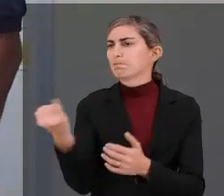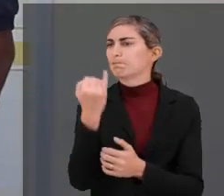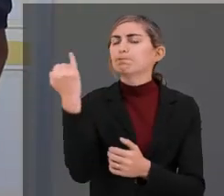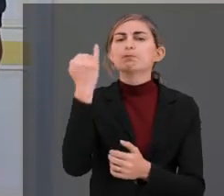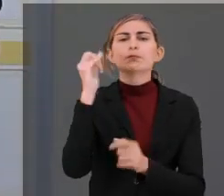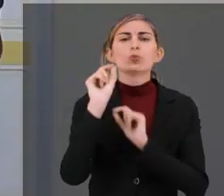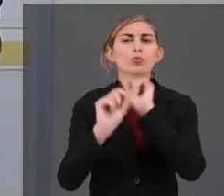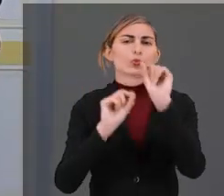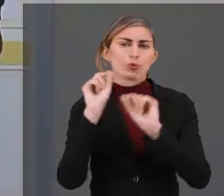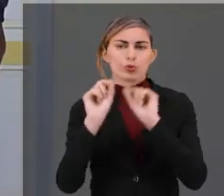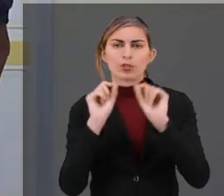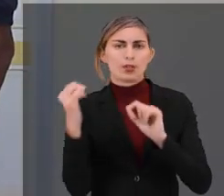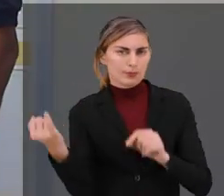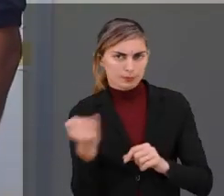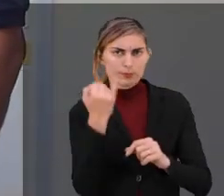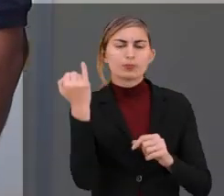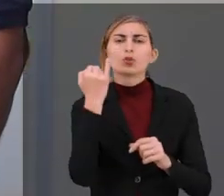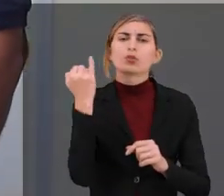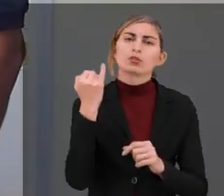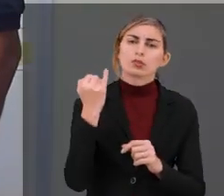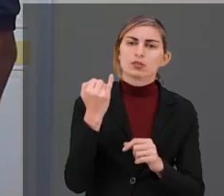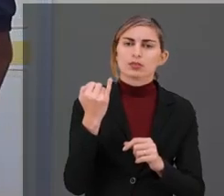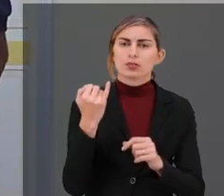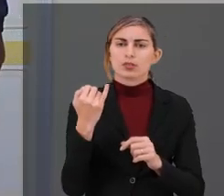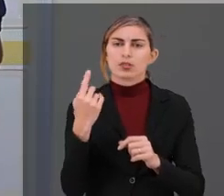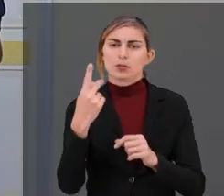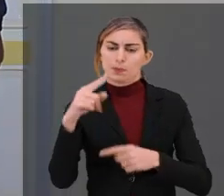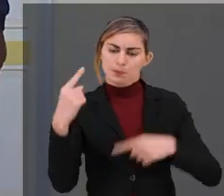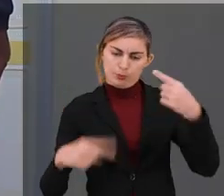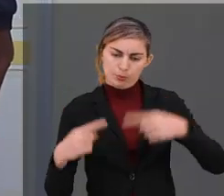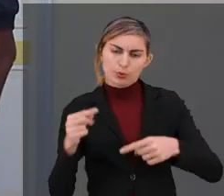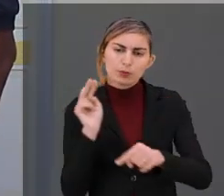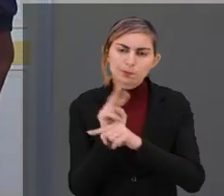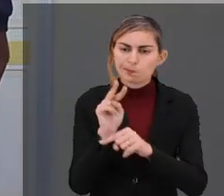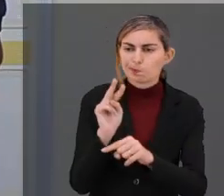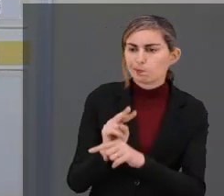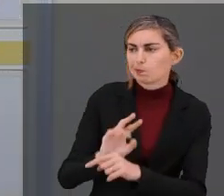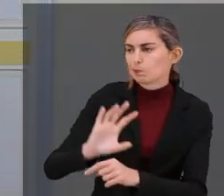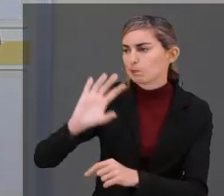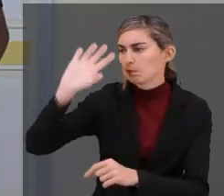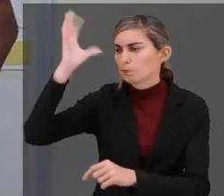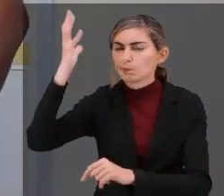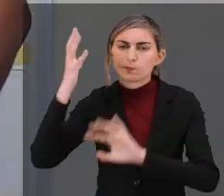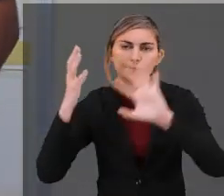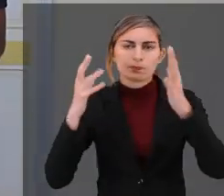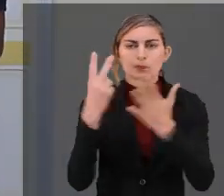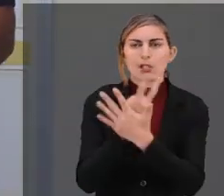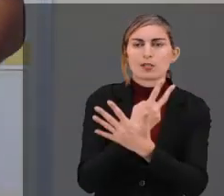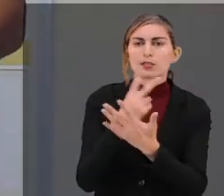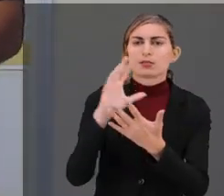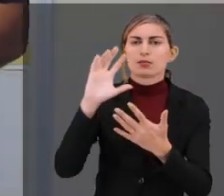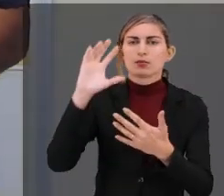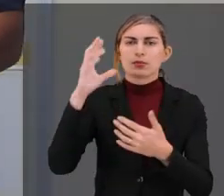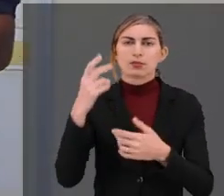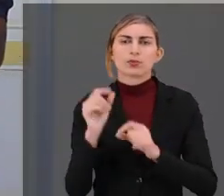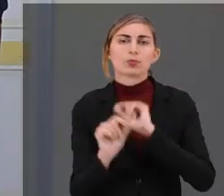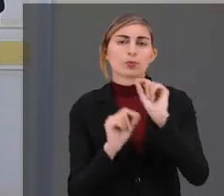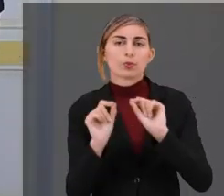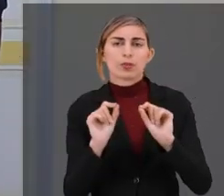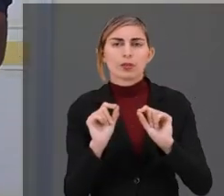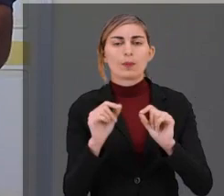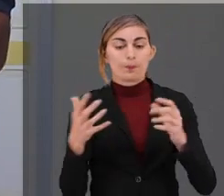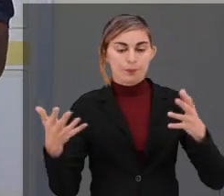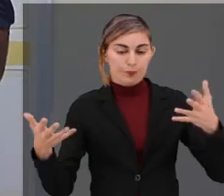importante? Qual a importância dessa questão da política de prevenção de acidente? Hoje o que a gente tem de mais importante